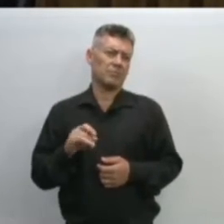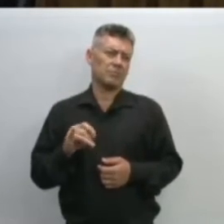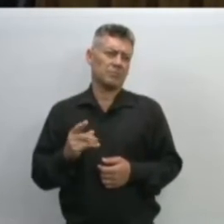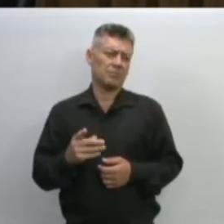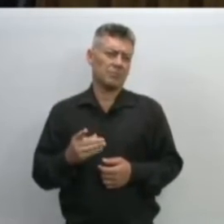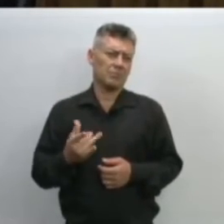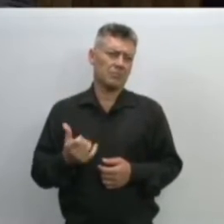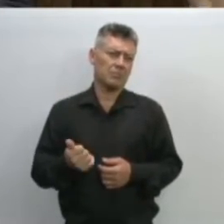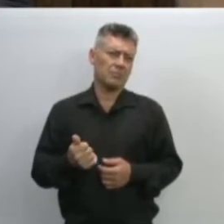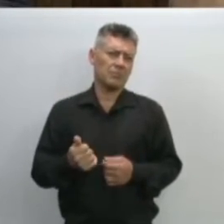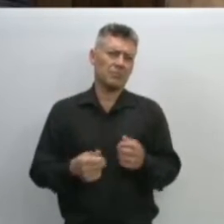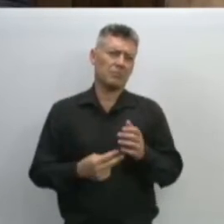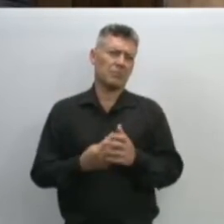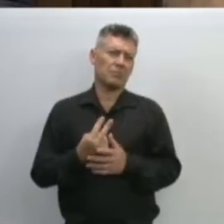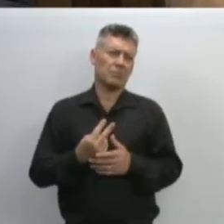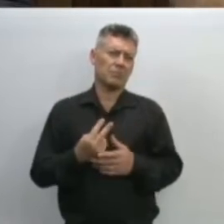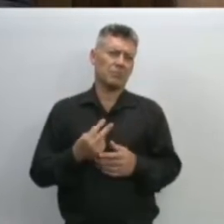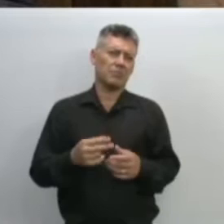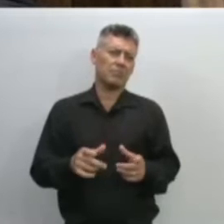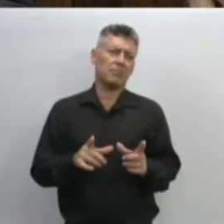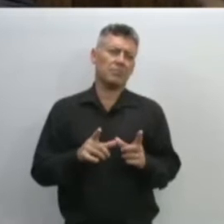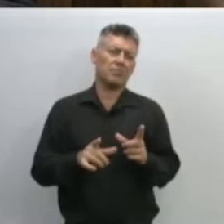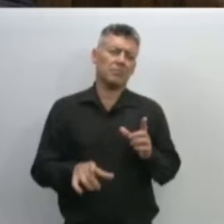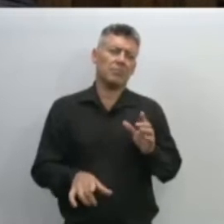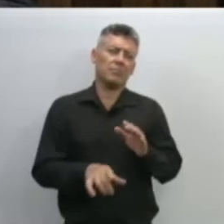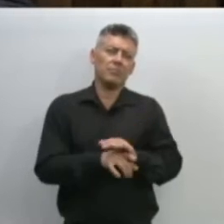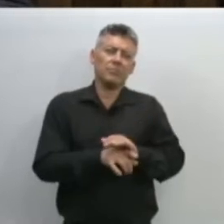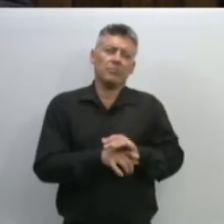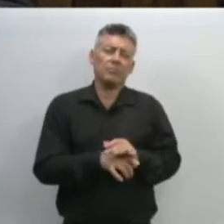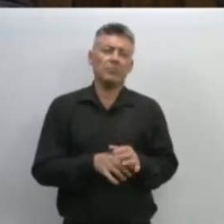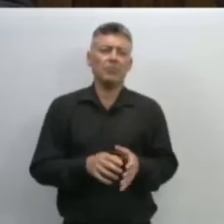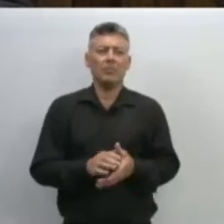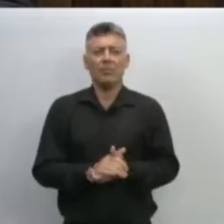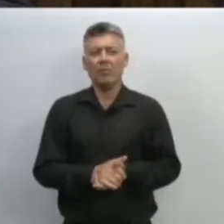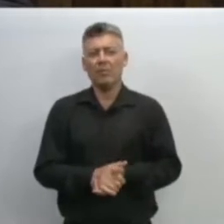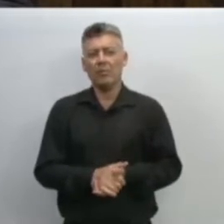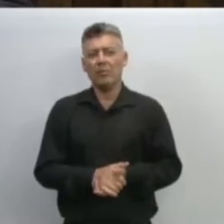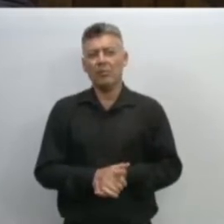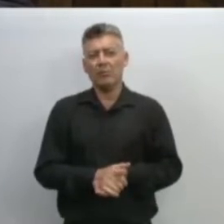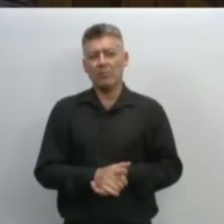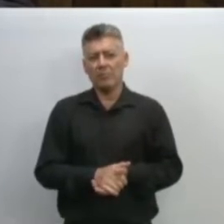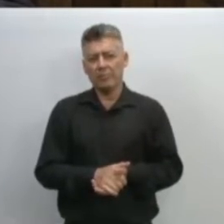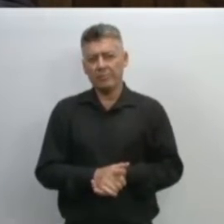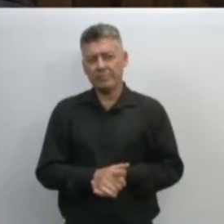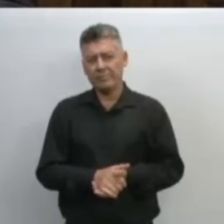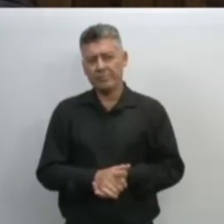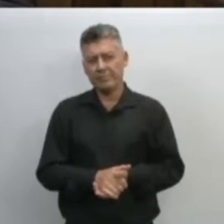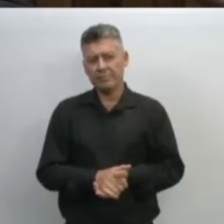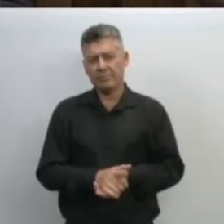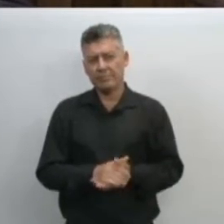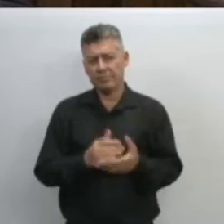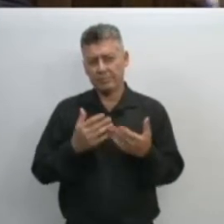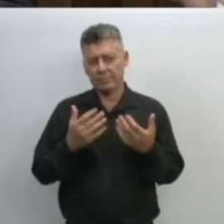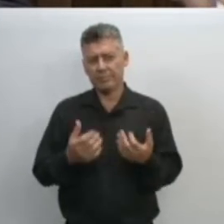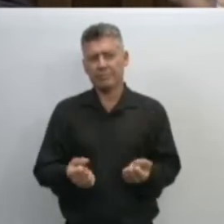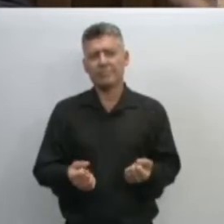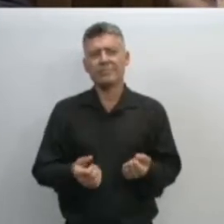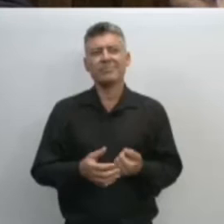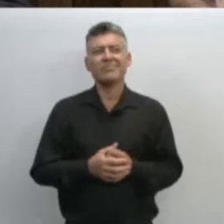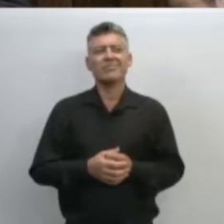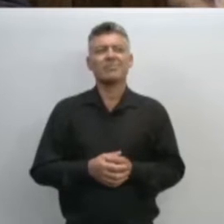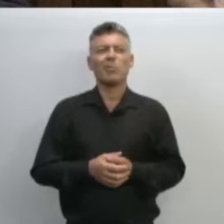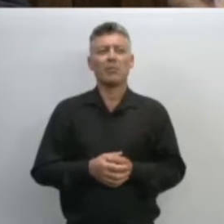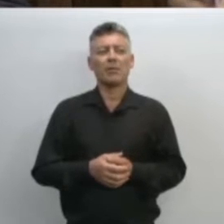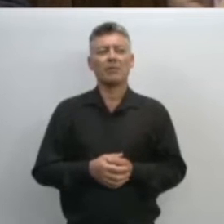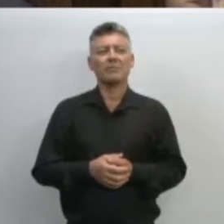Em segunda discussão, o projeto de lei do vereador Hermes Câmara. Queria subscrever, presidente. Deferido, Vossa Excelência. Questão de